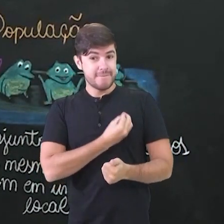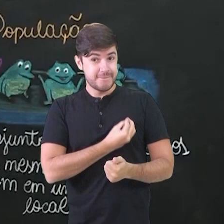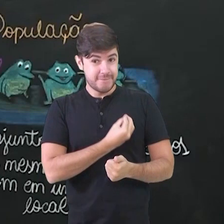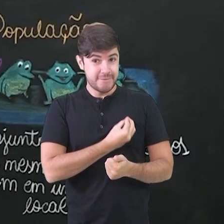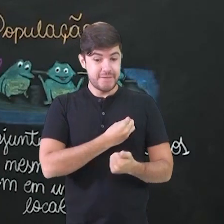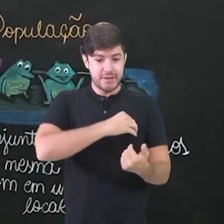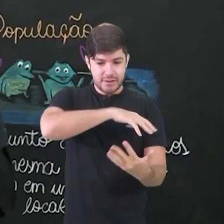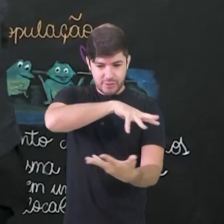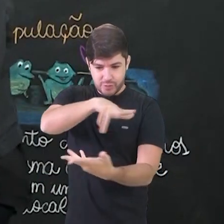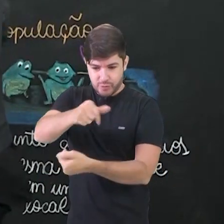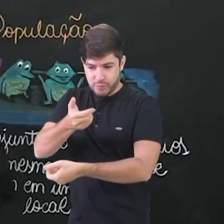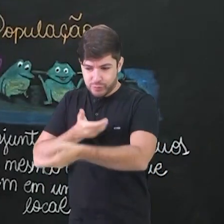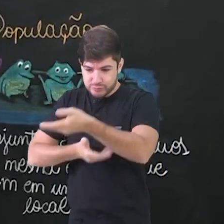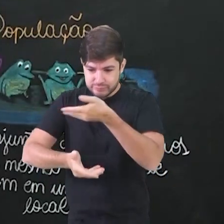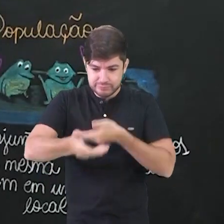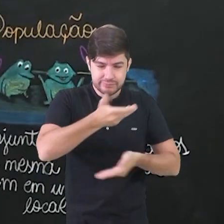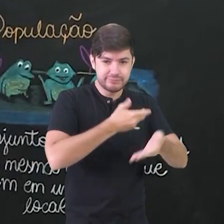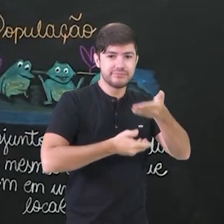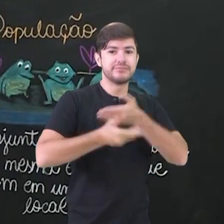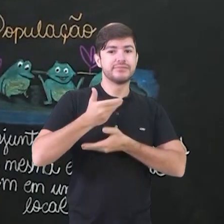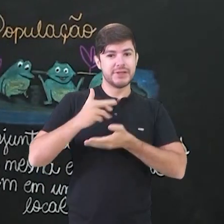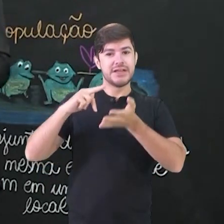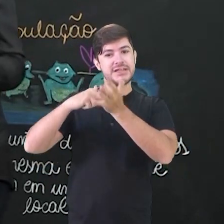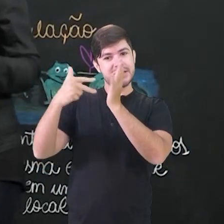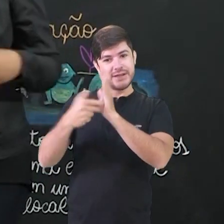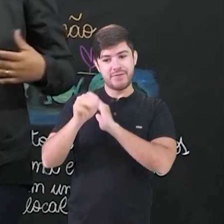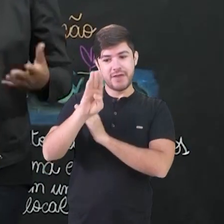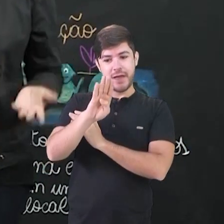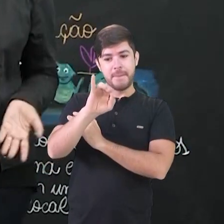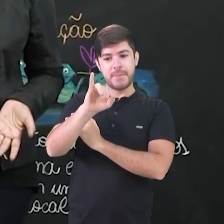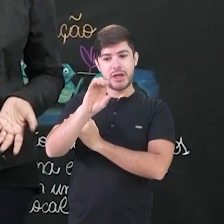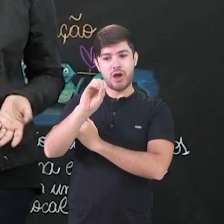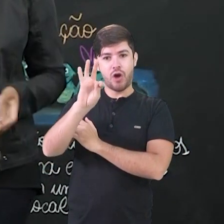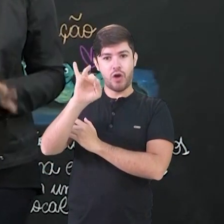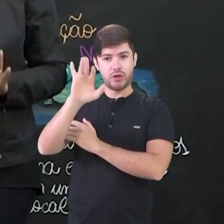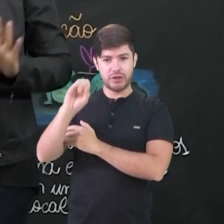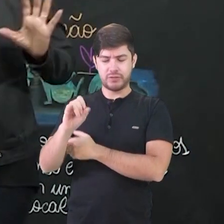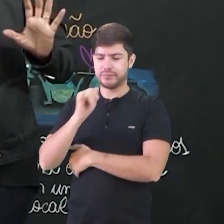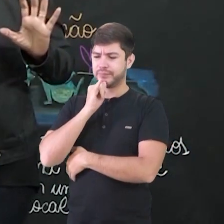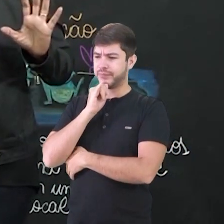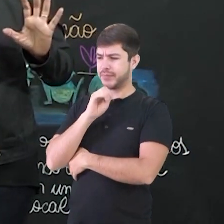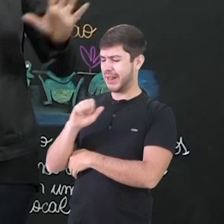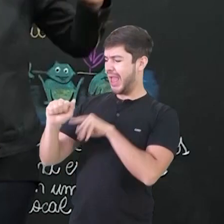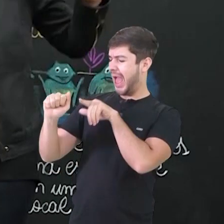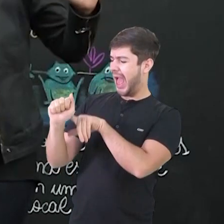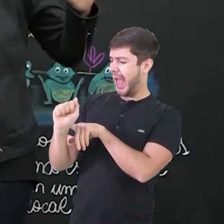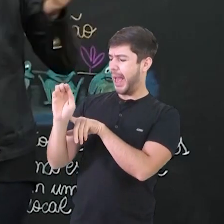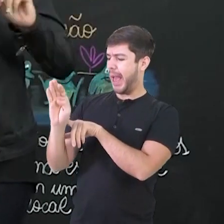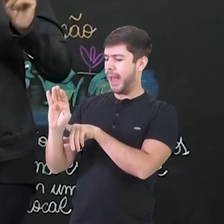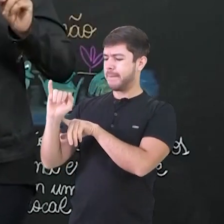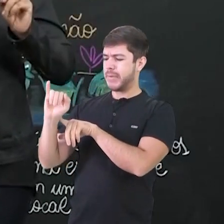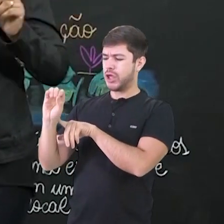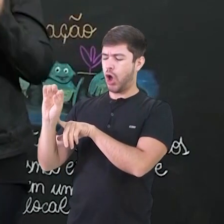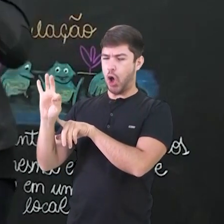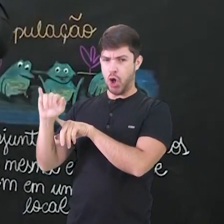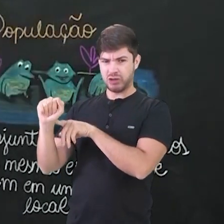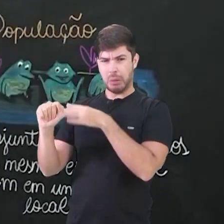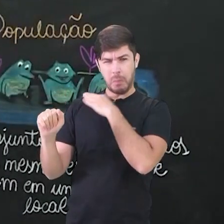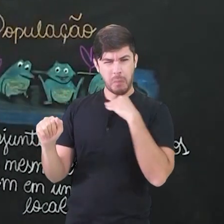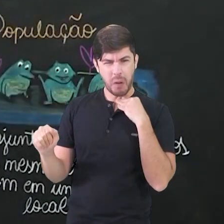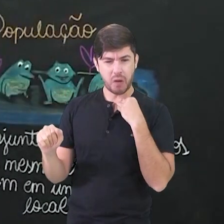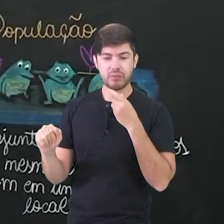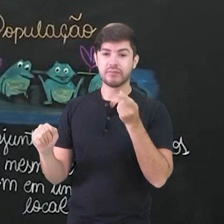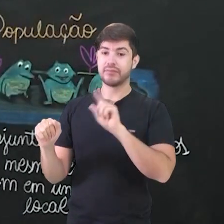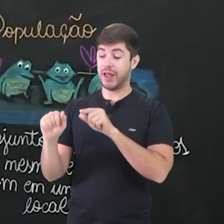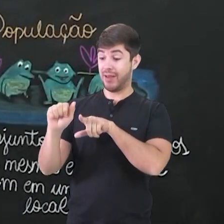seres vivos que participam de um ambiente, eu chamo dos fatores bióticos. E os abióticos? São os mortos? Não.